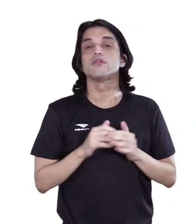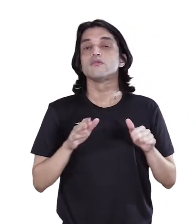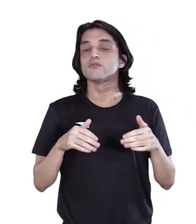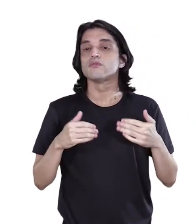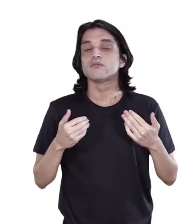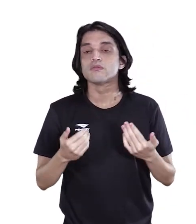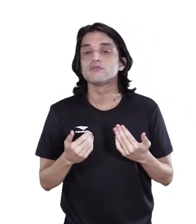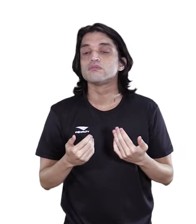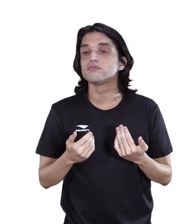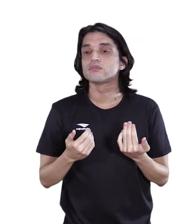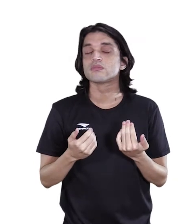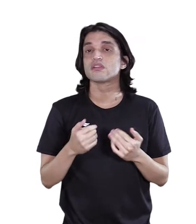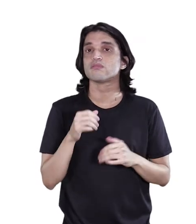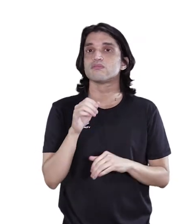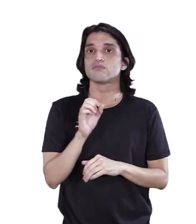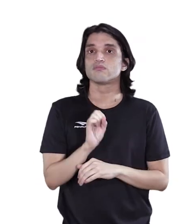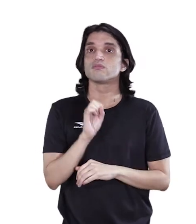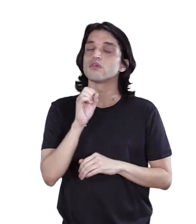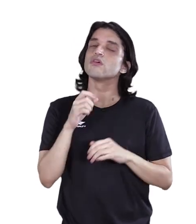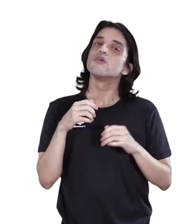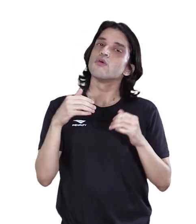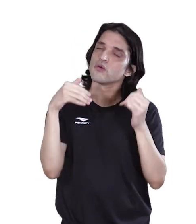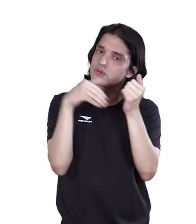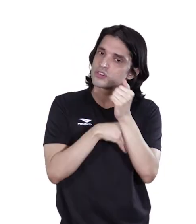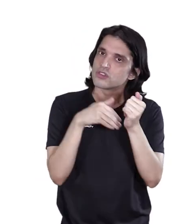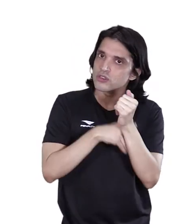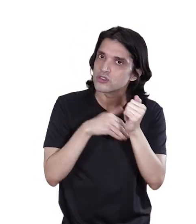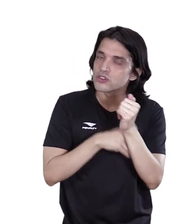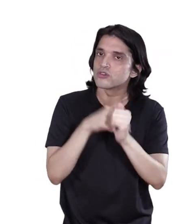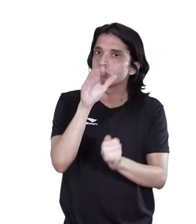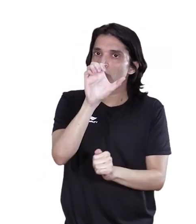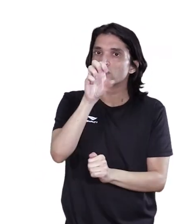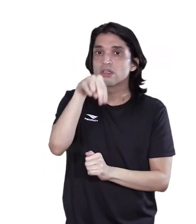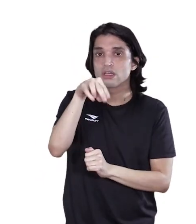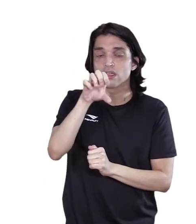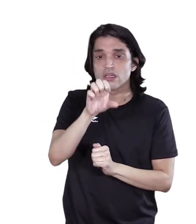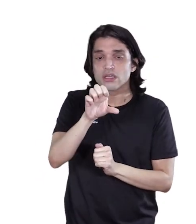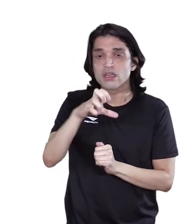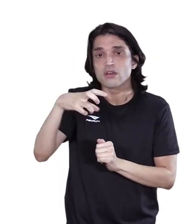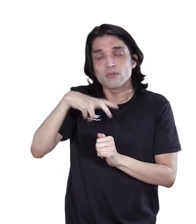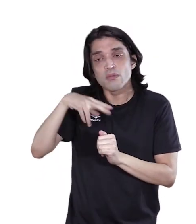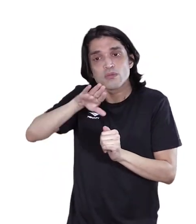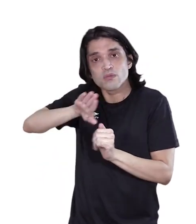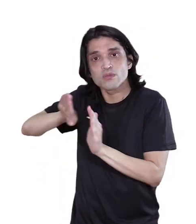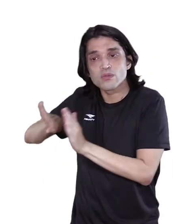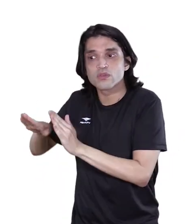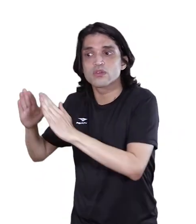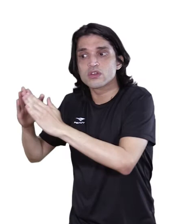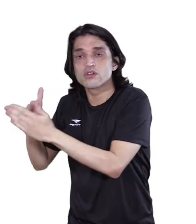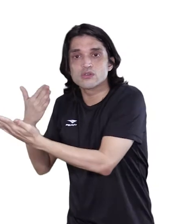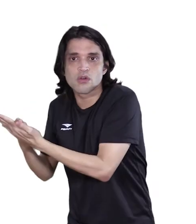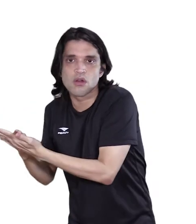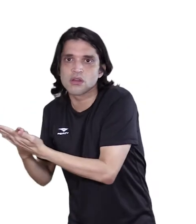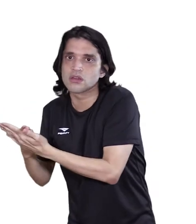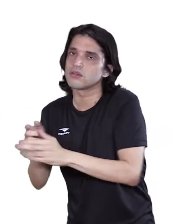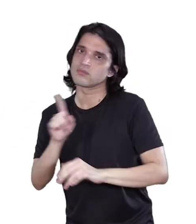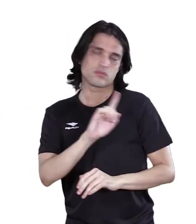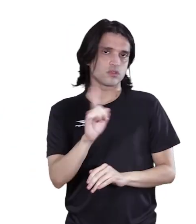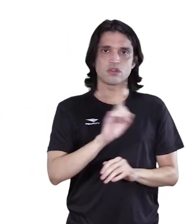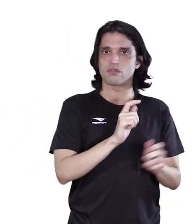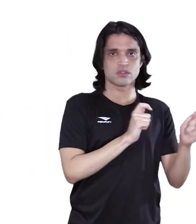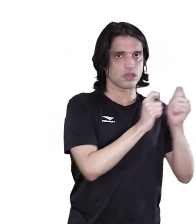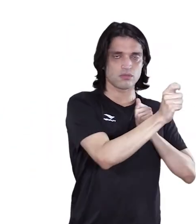sigilo de prova do Enem deve pertencer ao âmbito das autoridades educacionais e não da imprensa. Assim como a imprensa